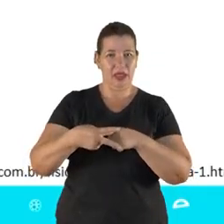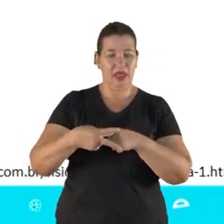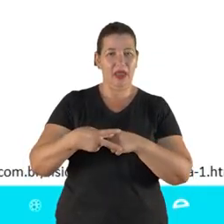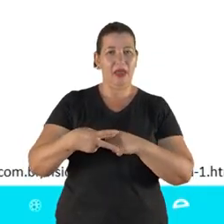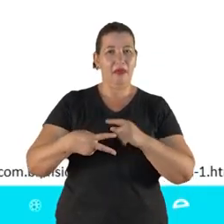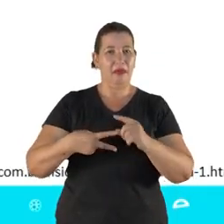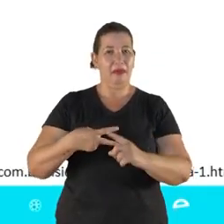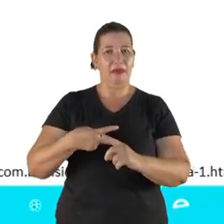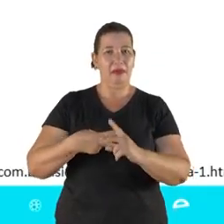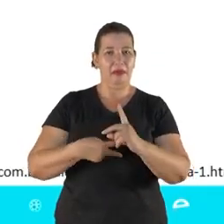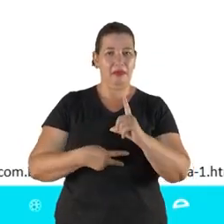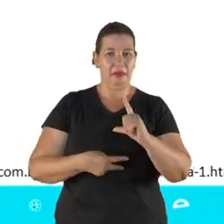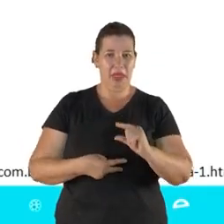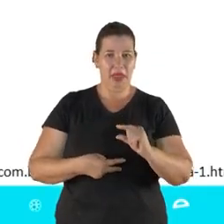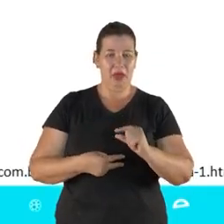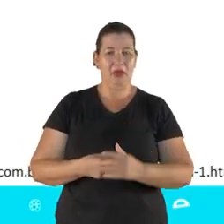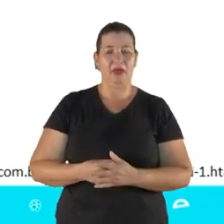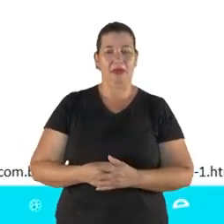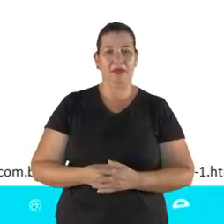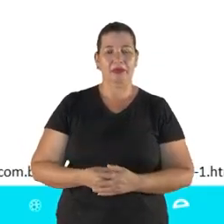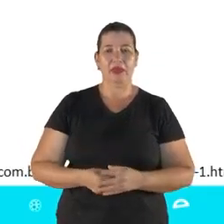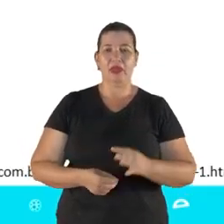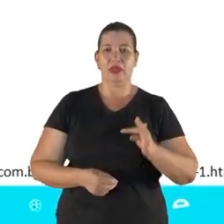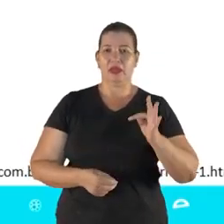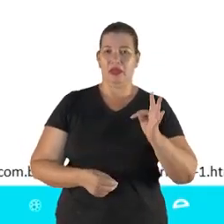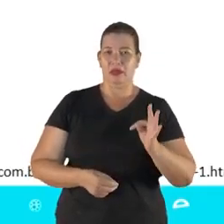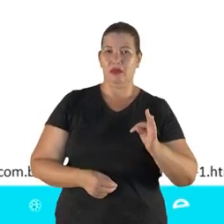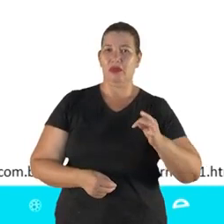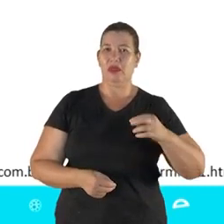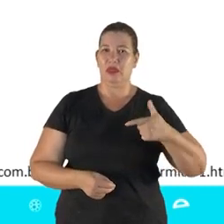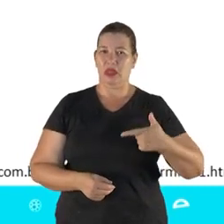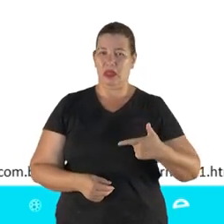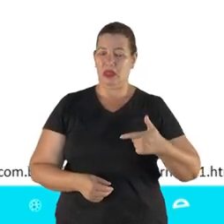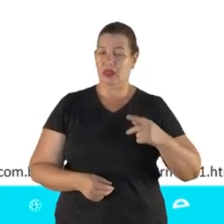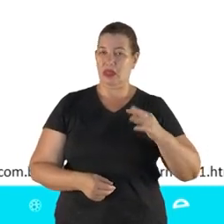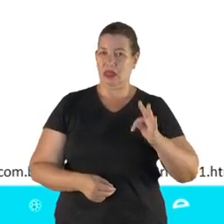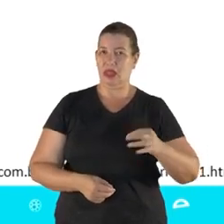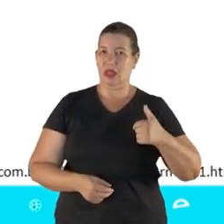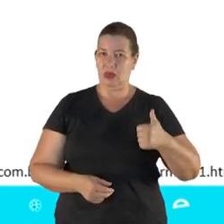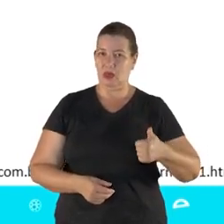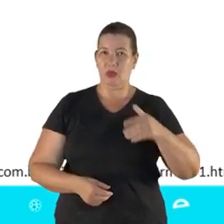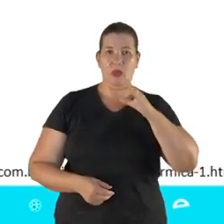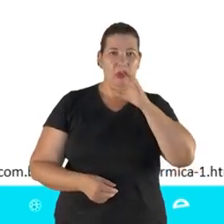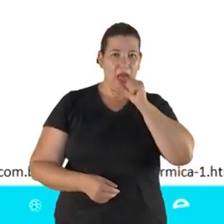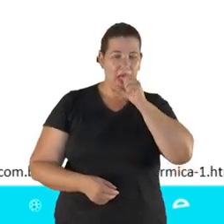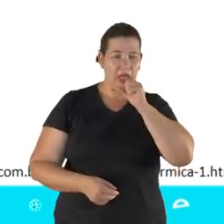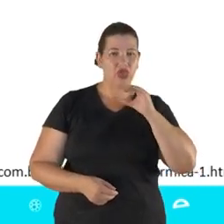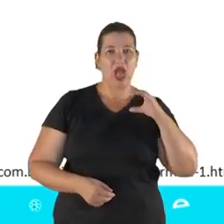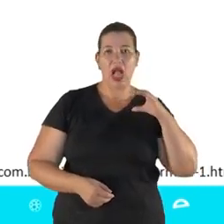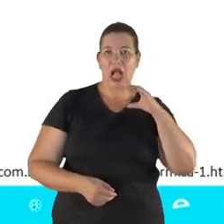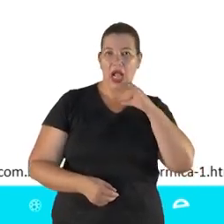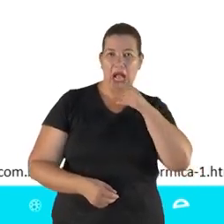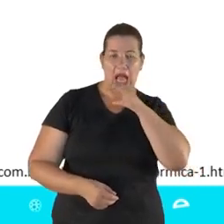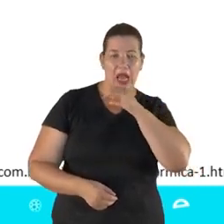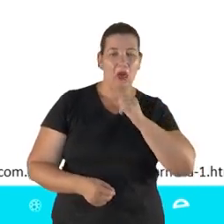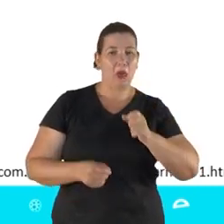fechada significa menor. Ou seja, o T1 de laranja, o calor é maior do que